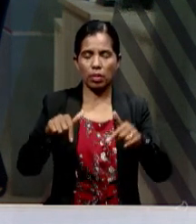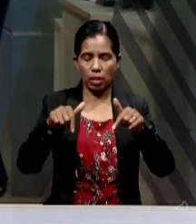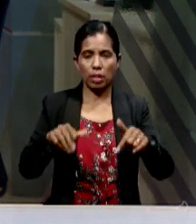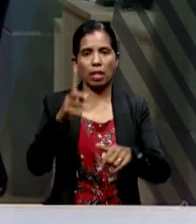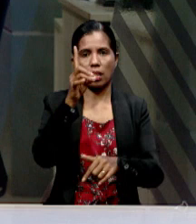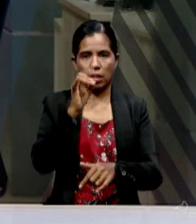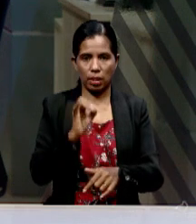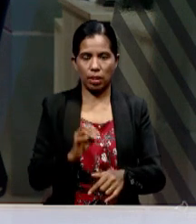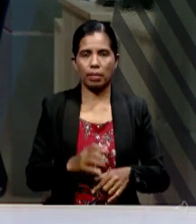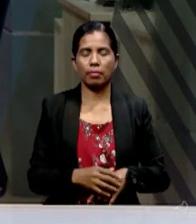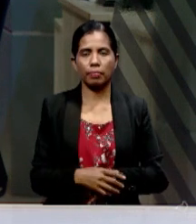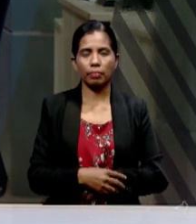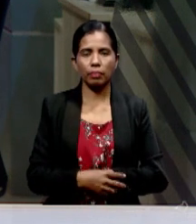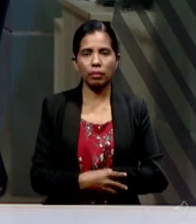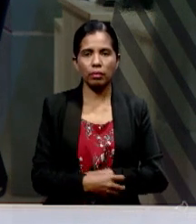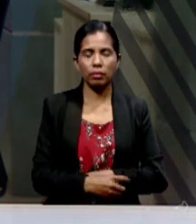dele.